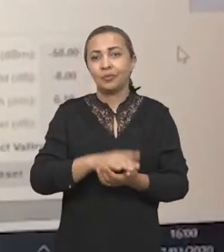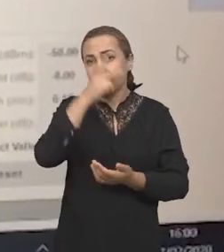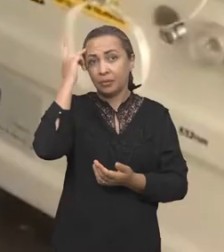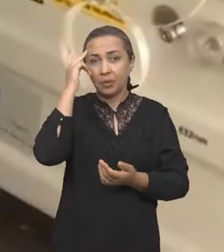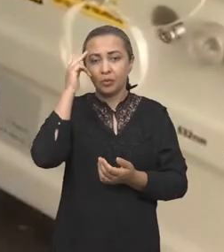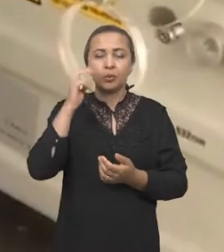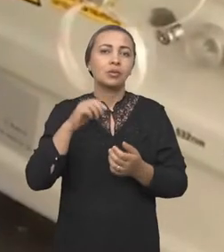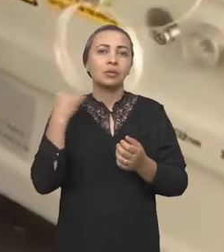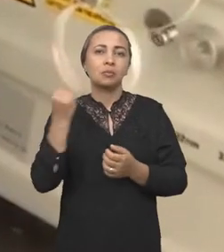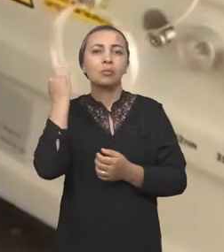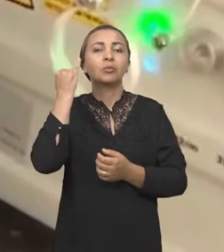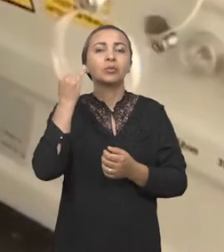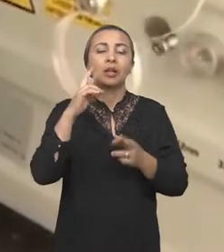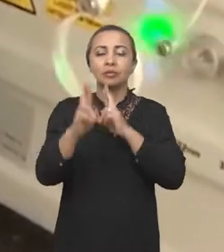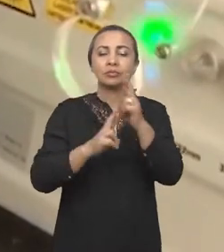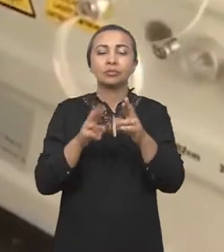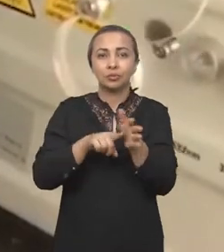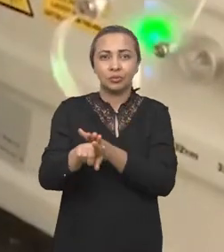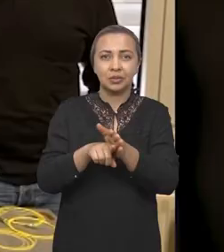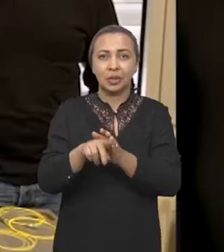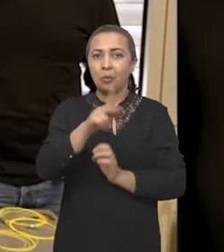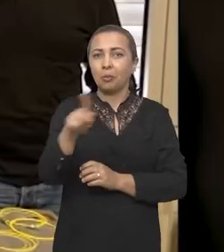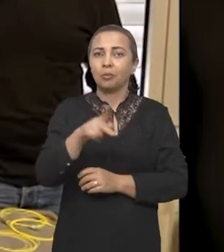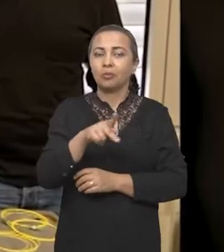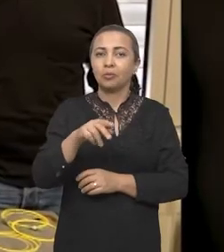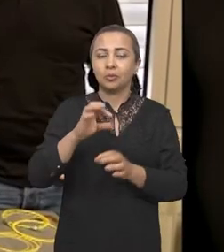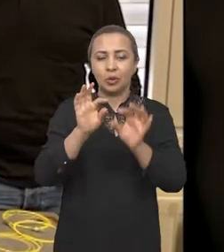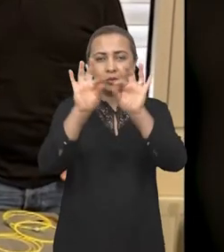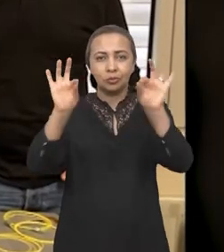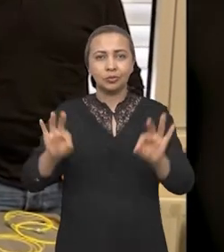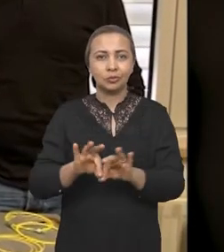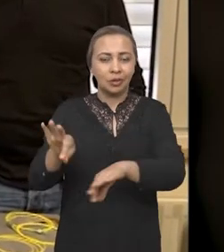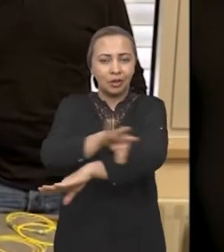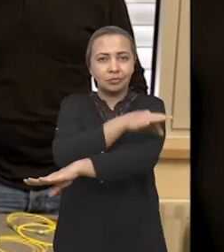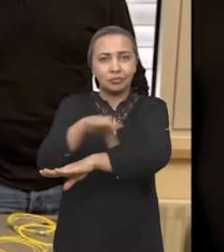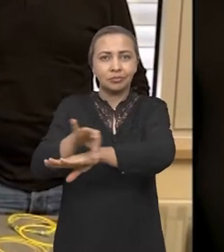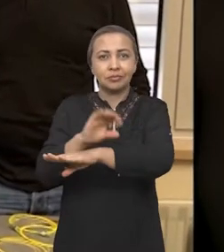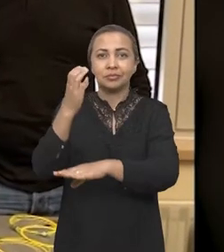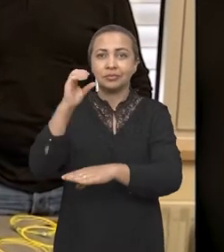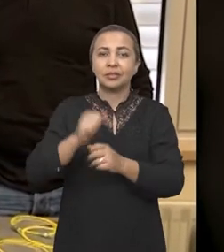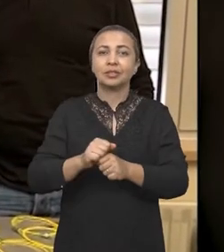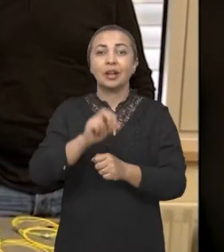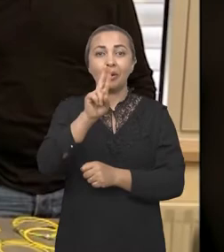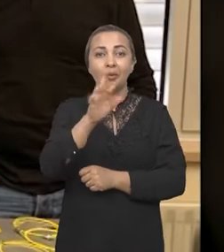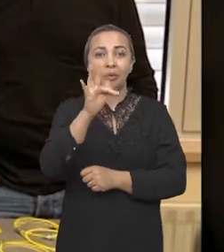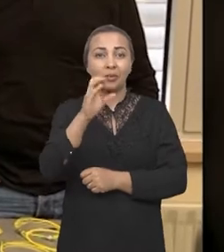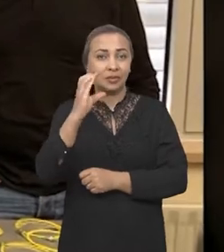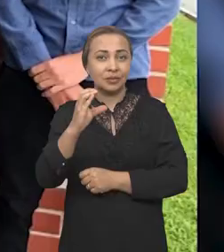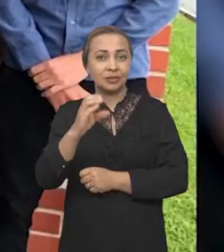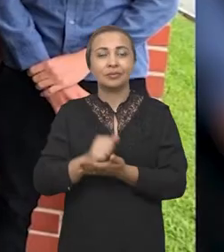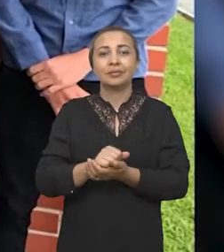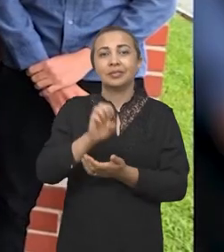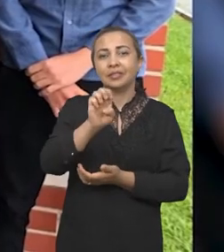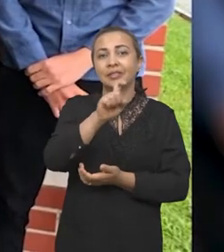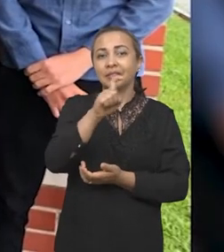que desenvolveu o protótipo em fibra ótica é o professor de Engenharia Civil do campus de Russas da UFC, Ezequiel Mesquita,